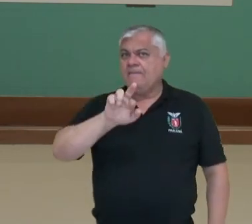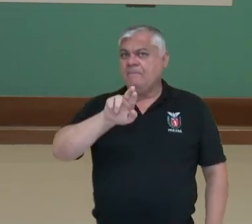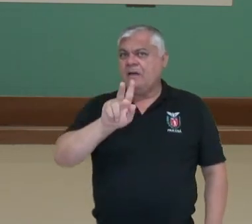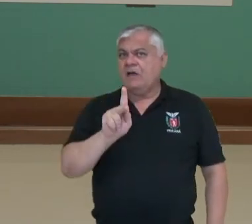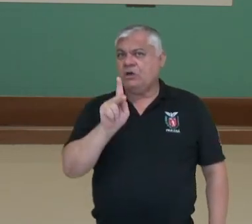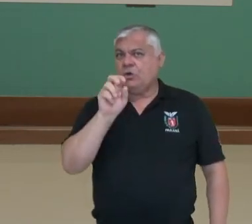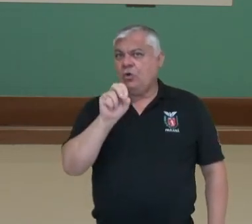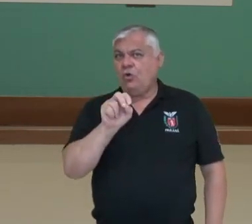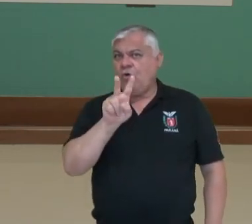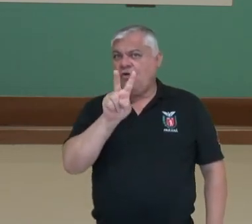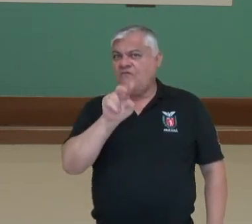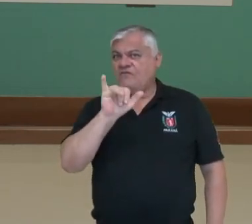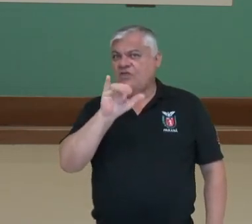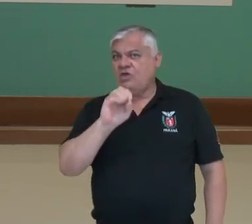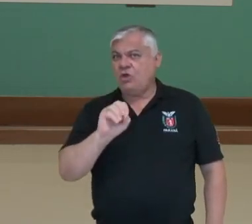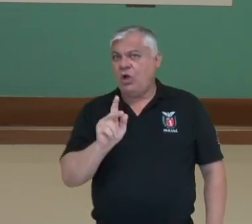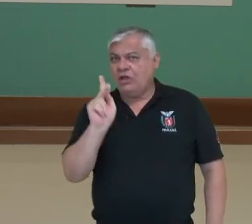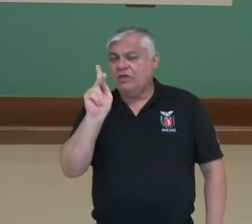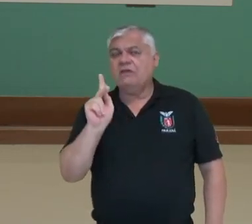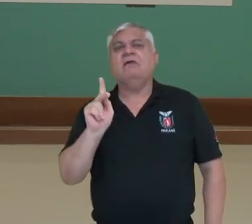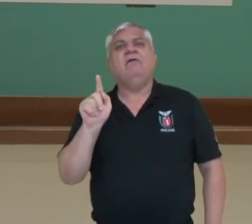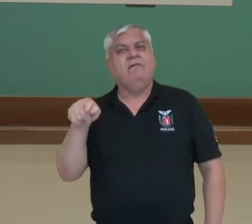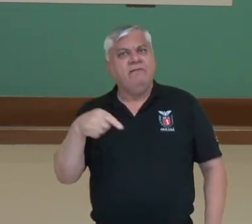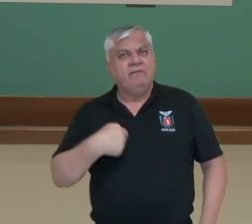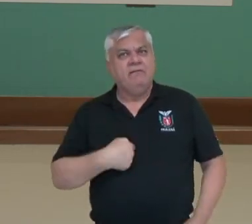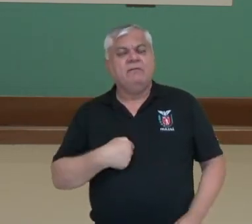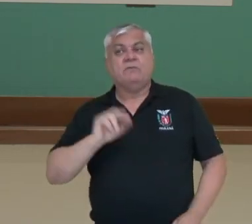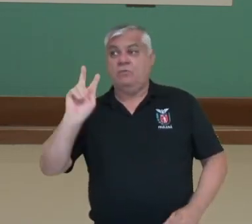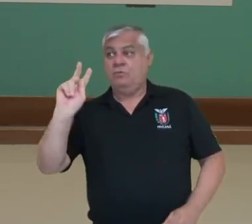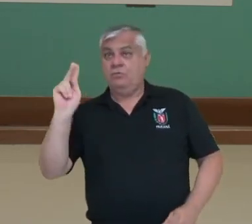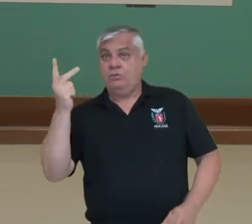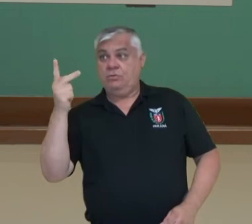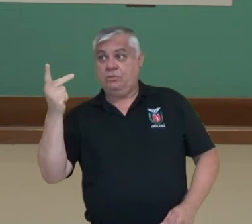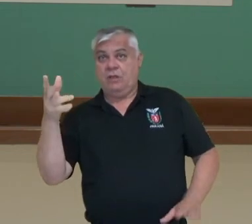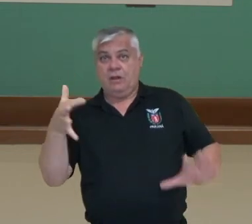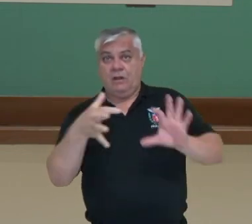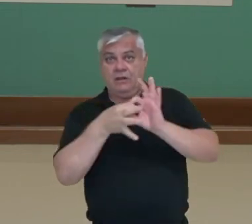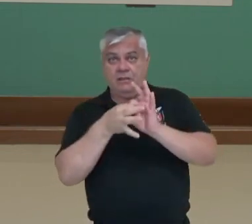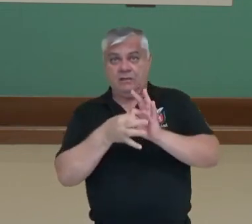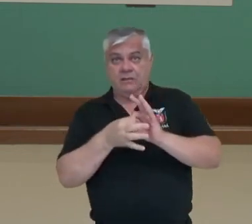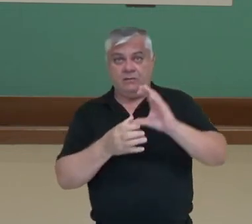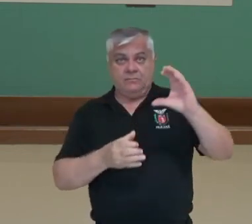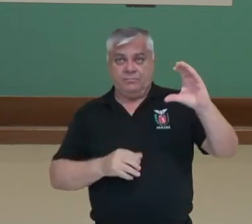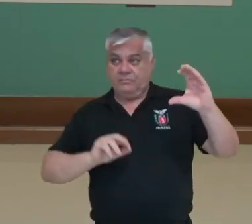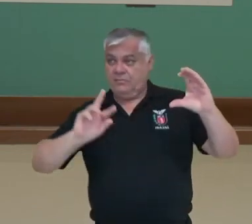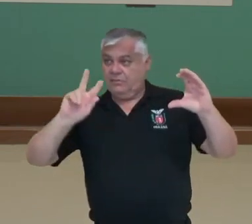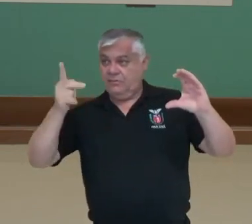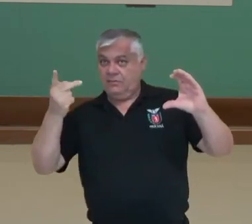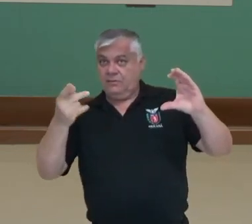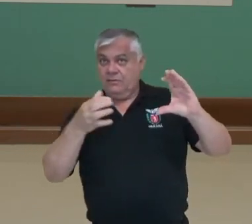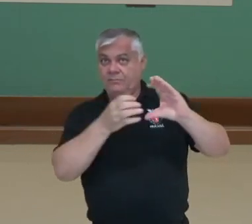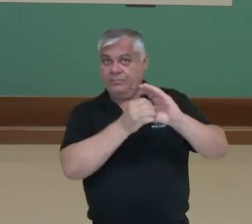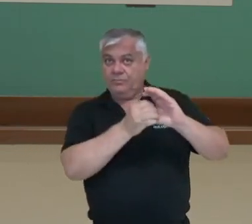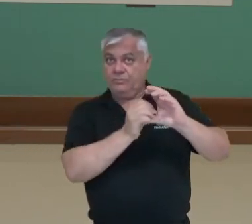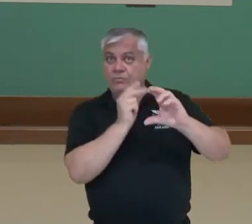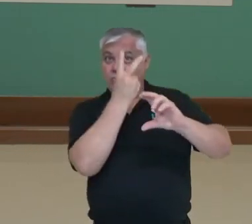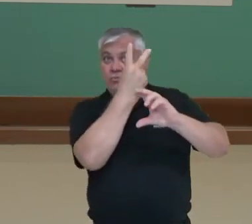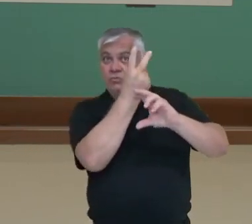Sim, sim. E a regra diz que o hidrogênio vai ligar-se ao carbono da dupla ou tripla